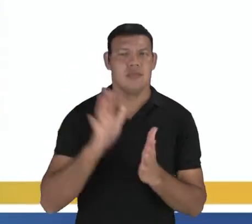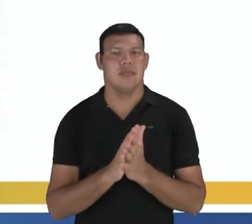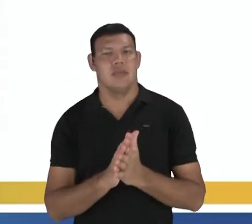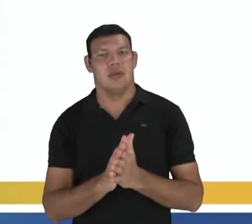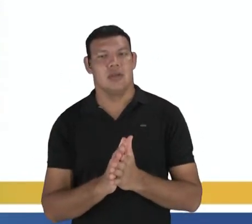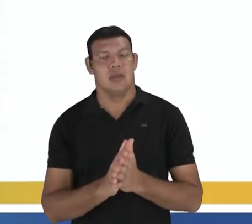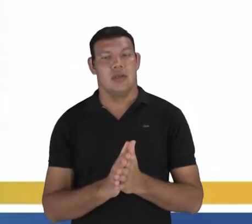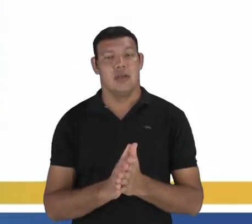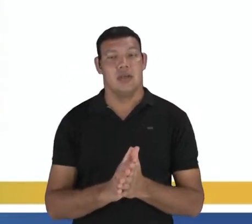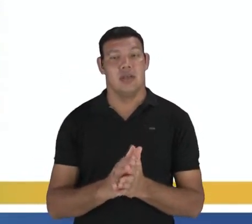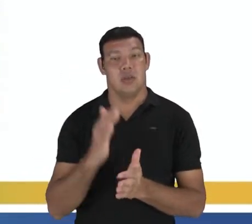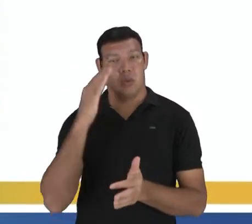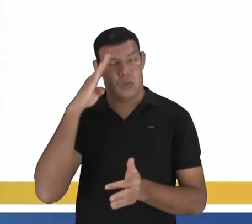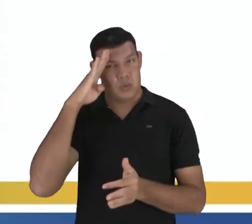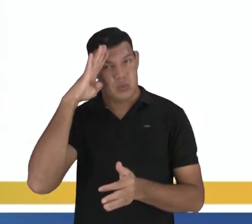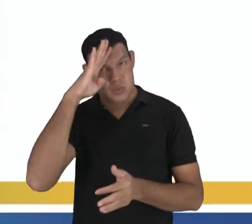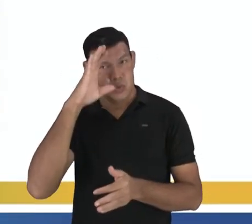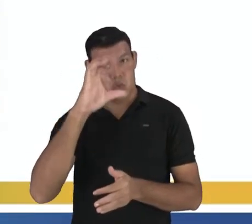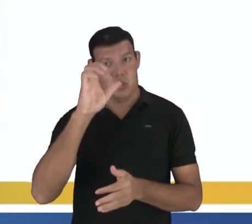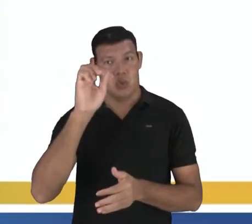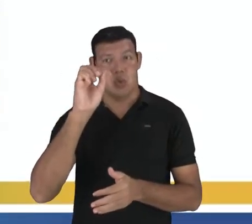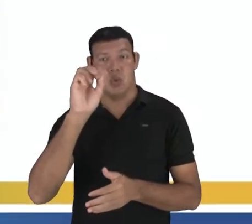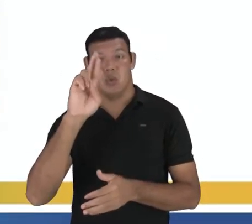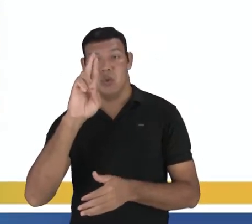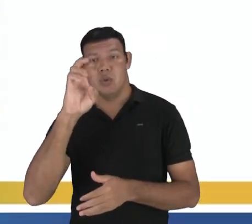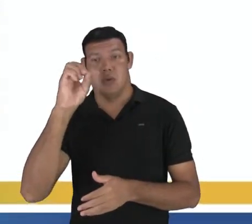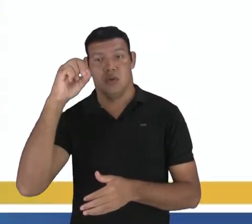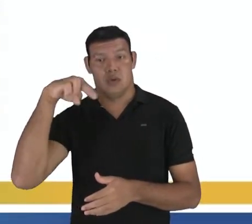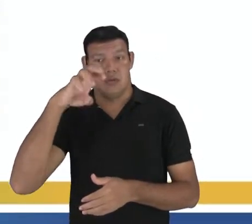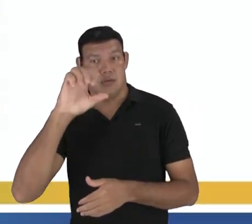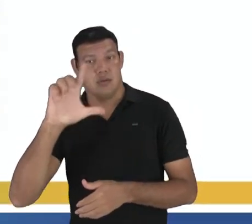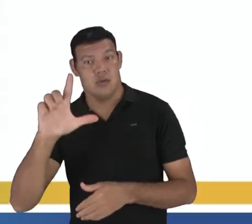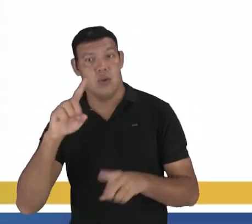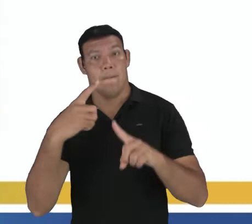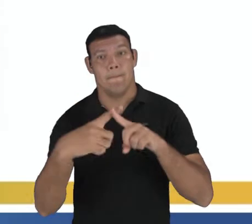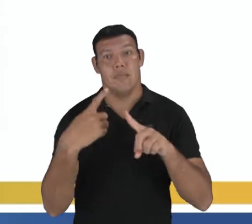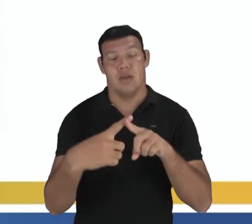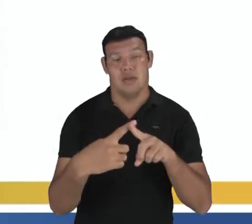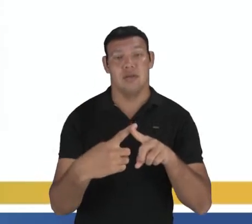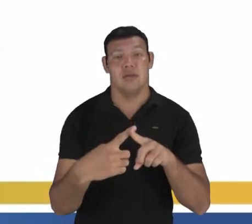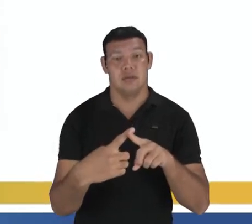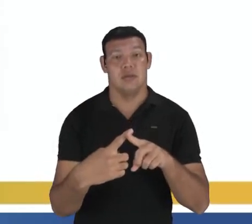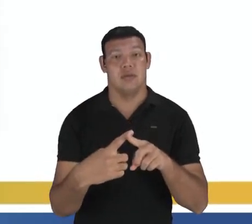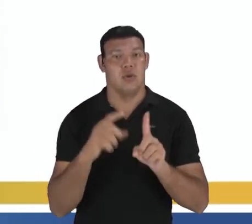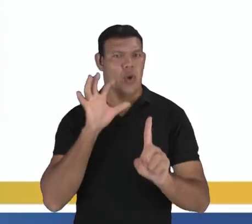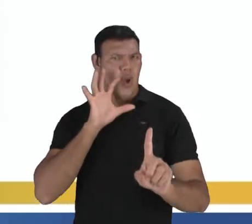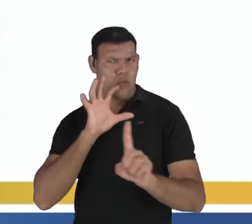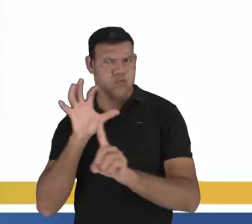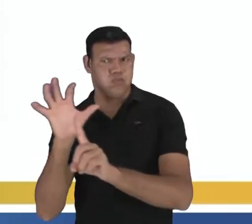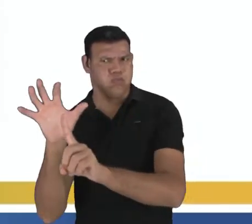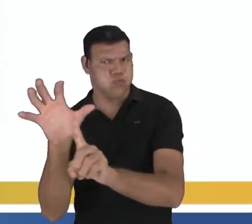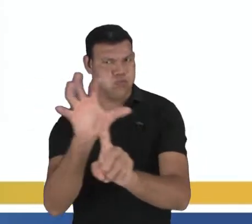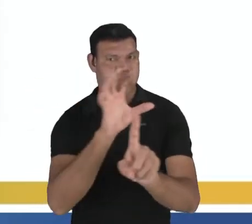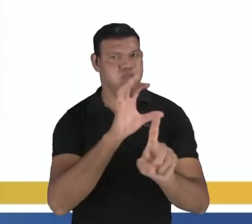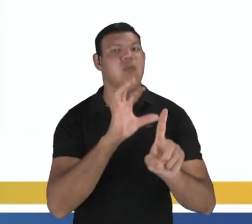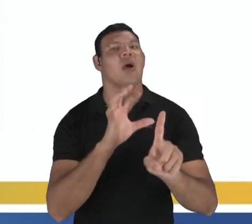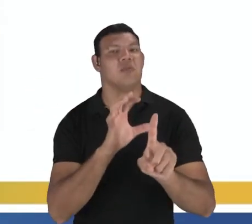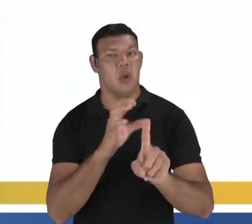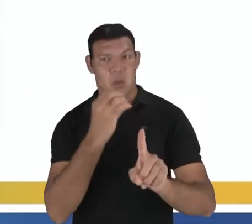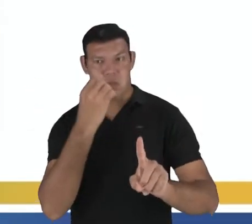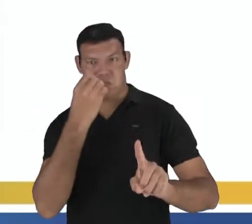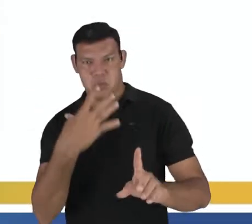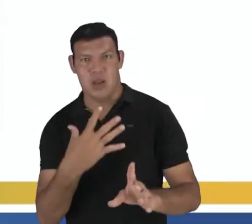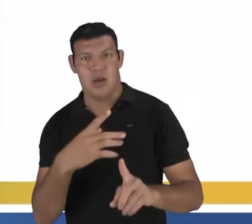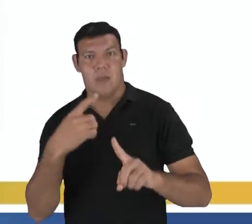Os coronéis, né, que vão receber esse nome de coronéis, porque a sua influência ela vai ser muito grande, ela